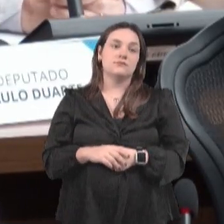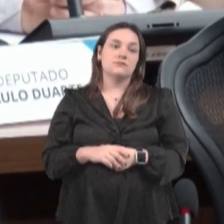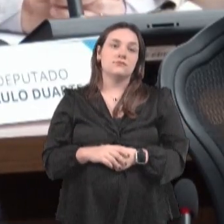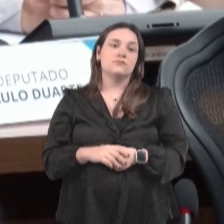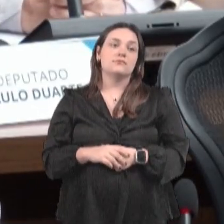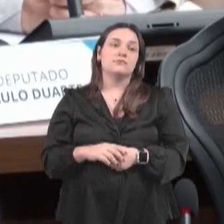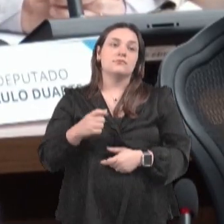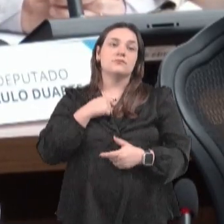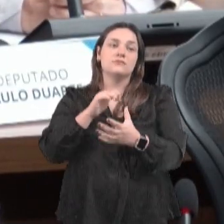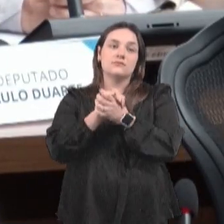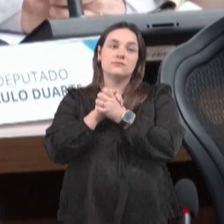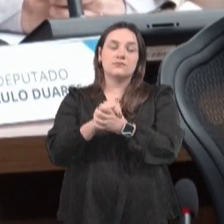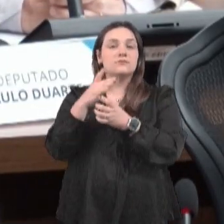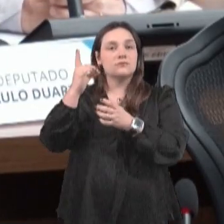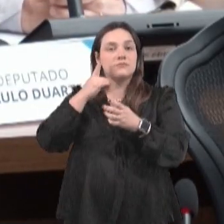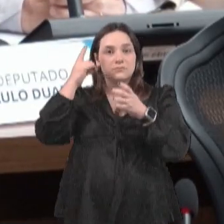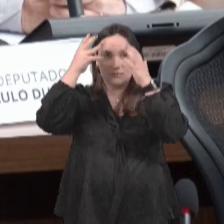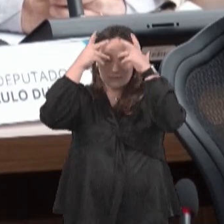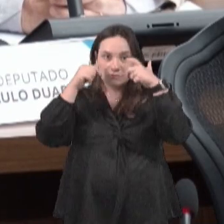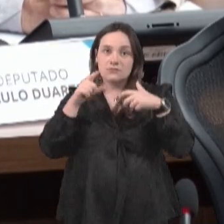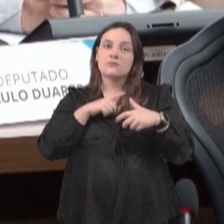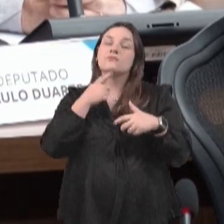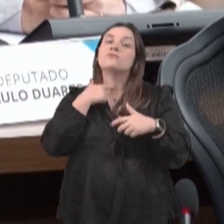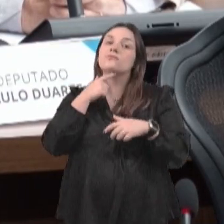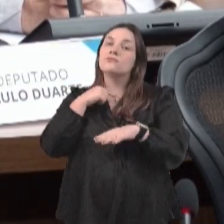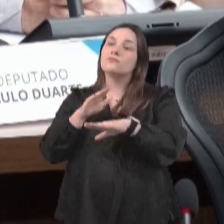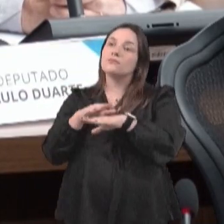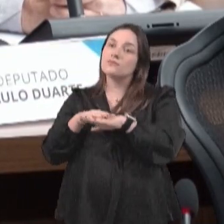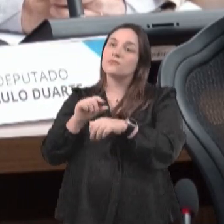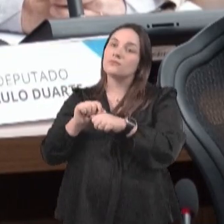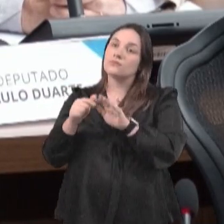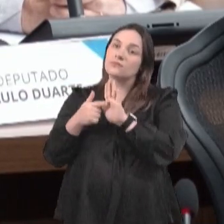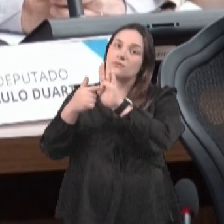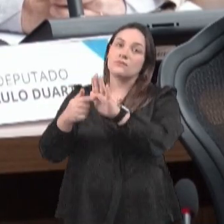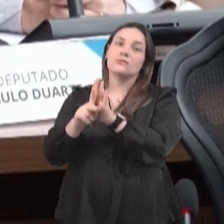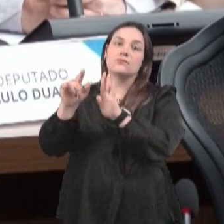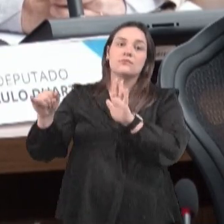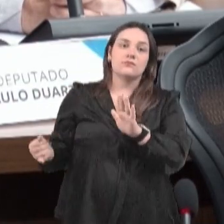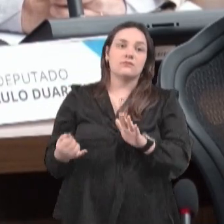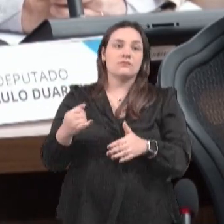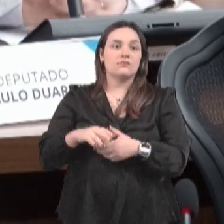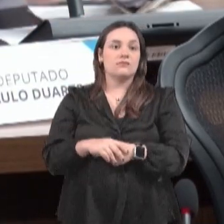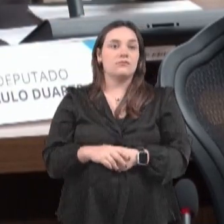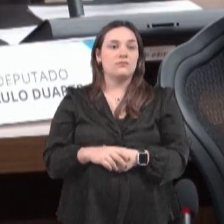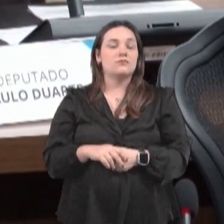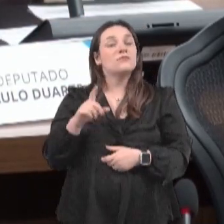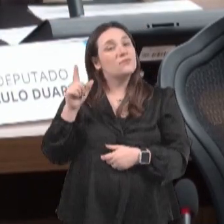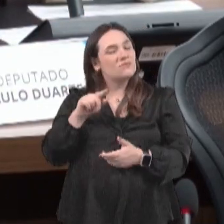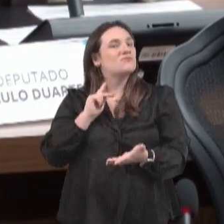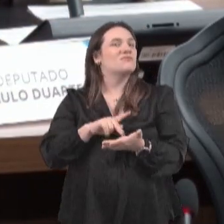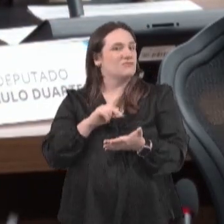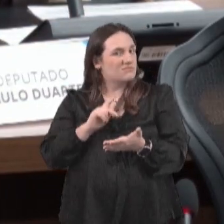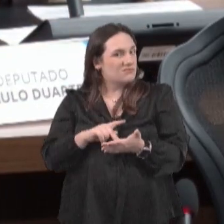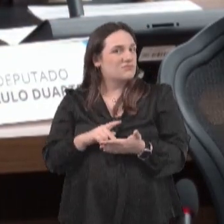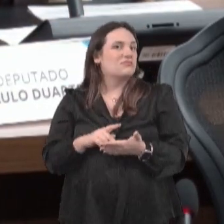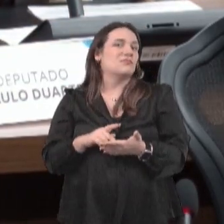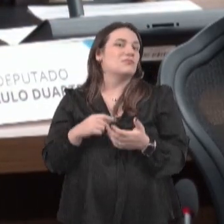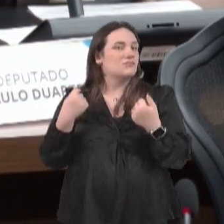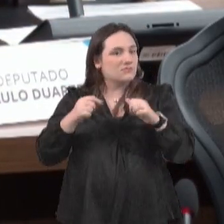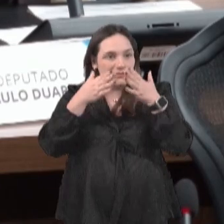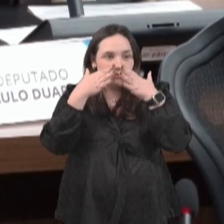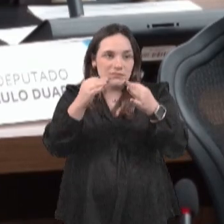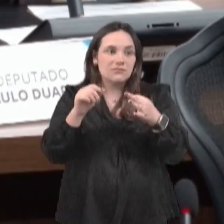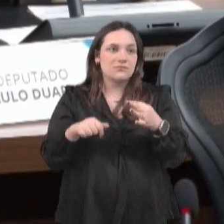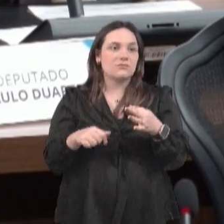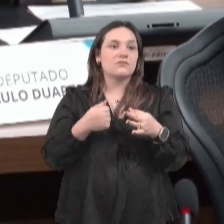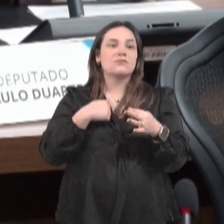Entendo e parabenizo o deputado Paulo Duarte pela iniciativa da apresentação de um projeto que eu entendo de salutar importância para nós.